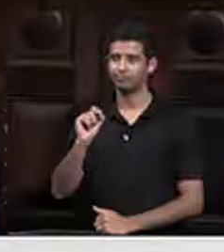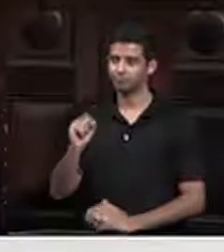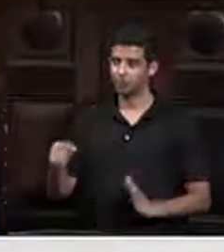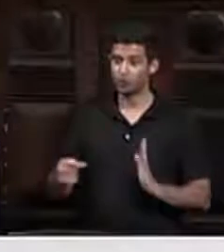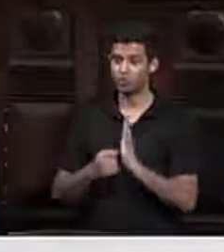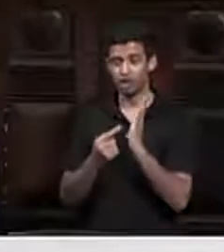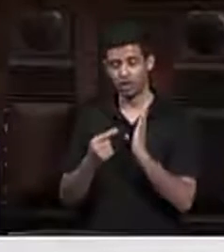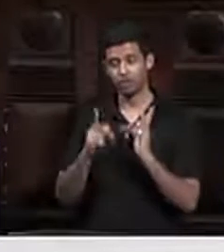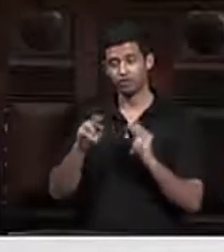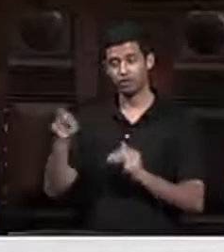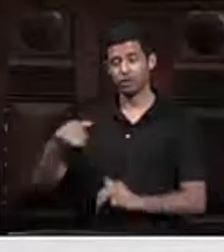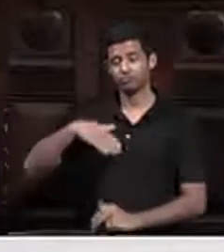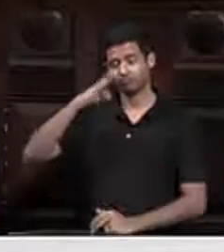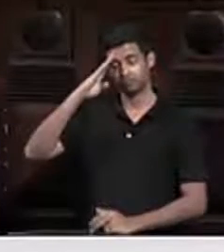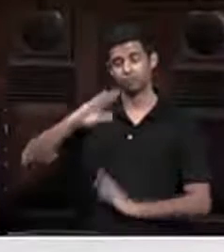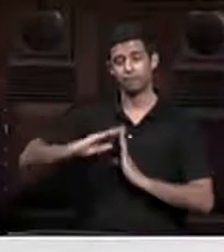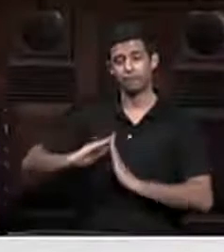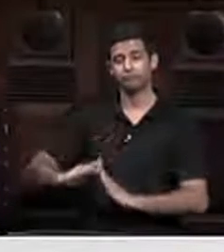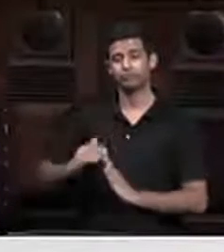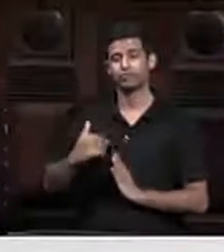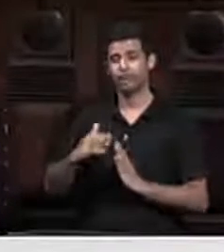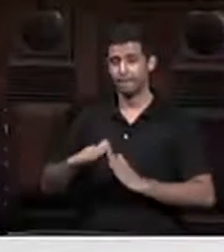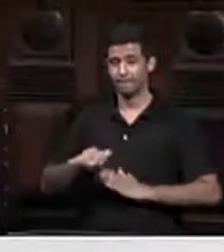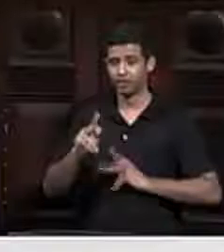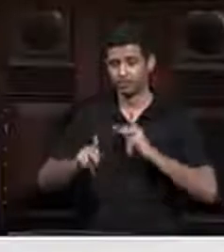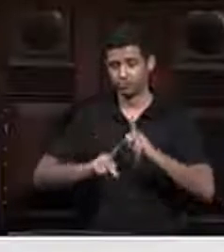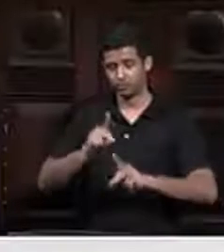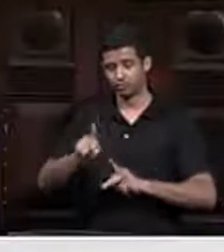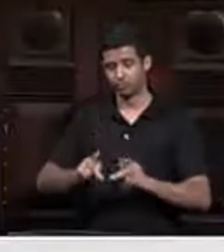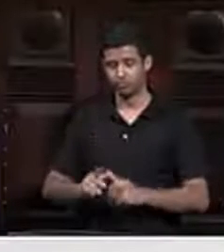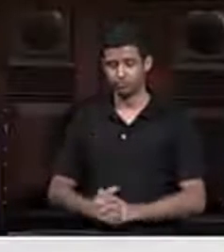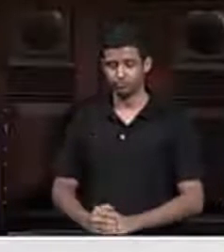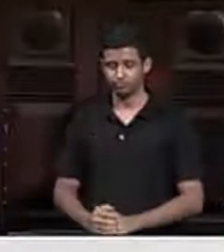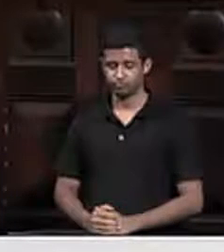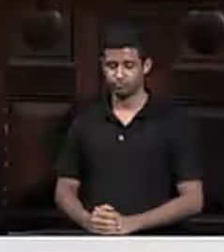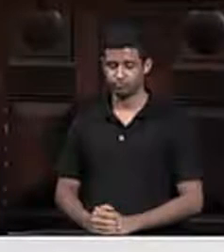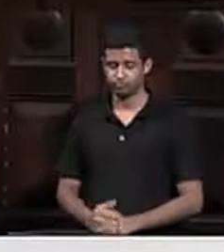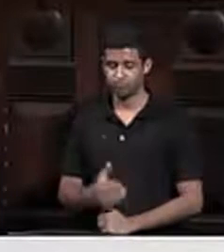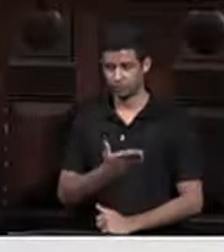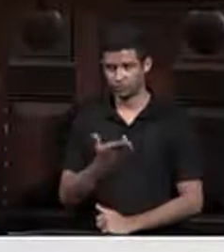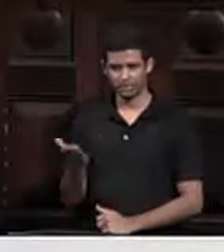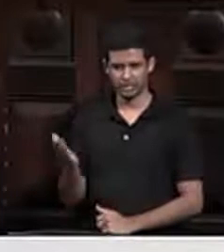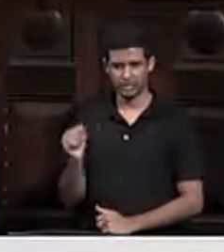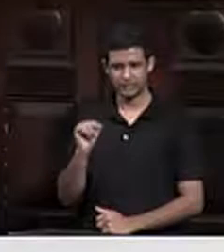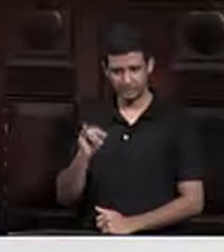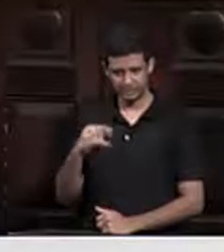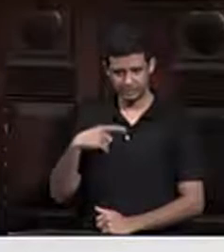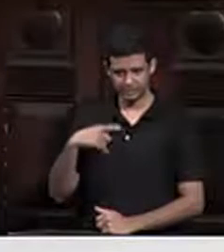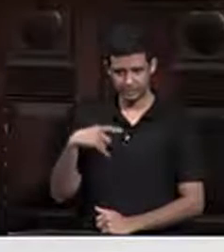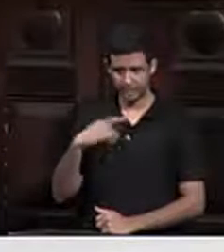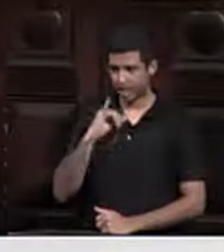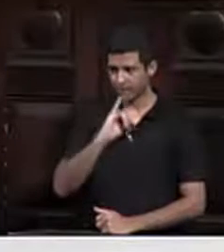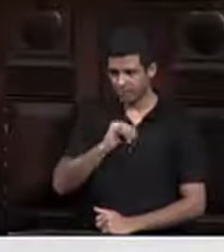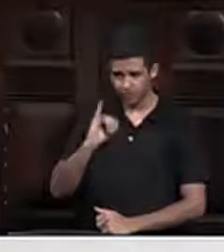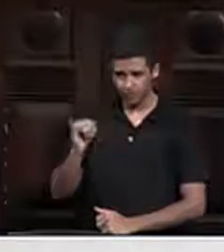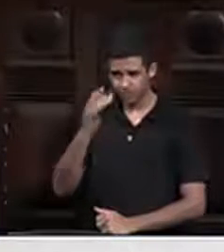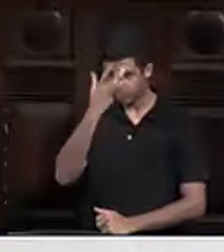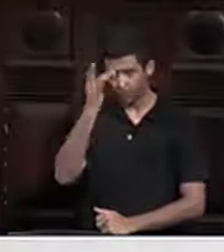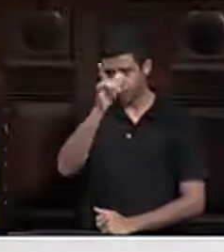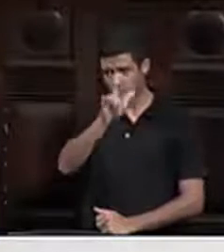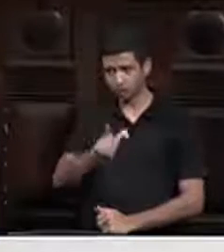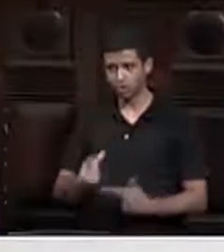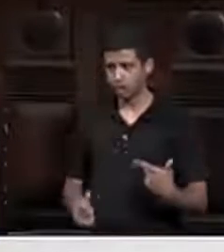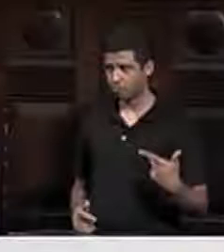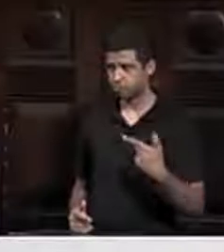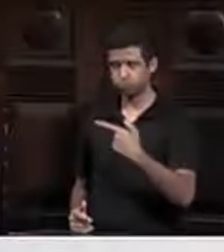cometido. Peço à população que tenha informação de quem efetuou